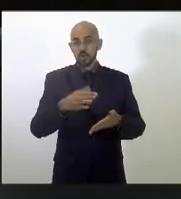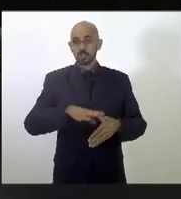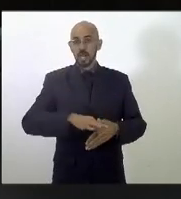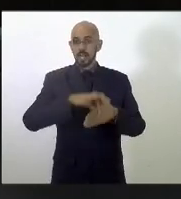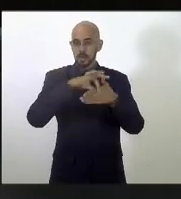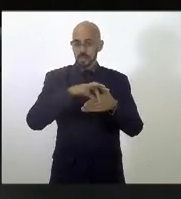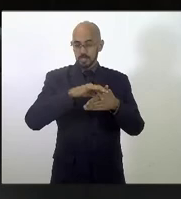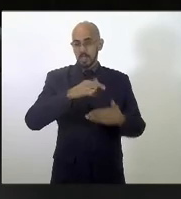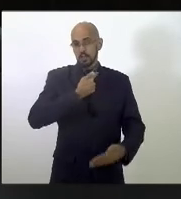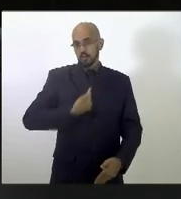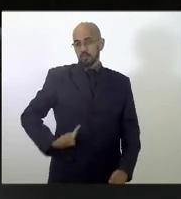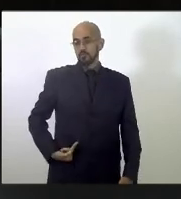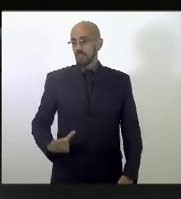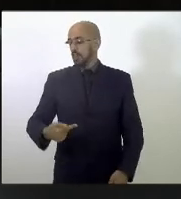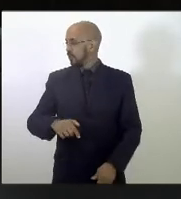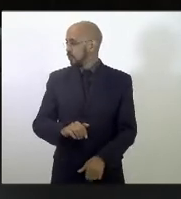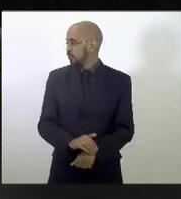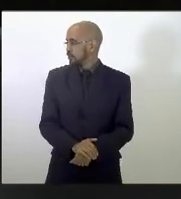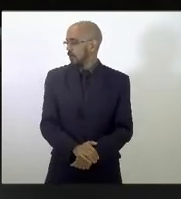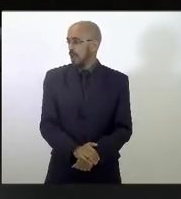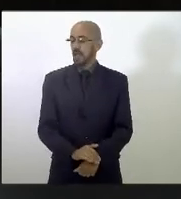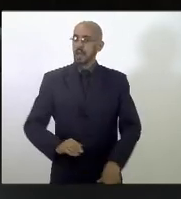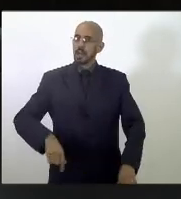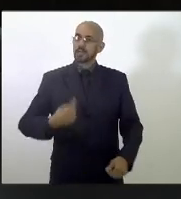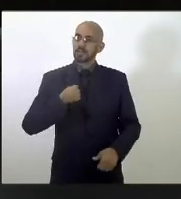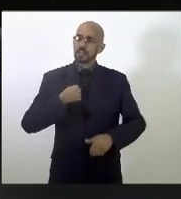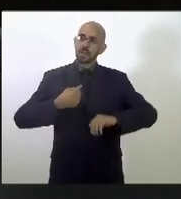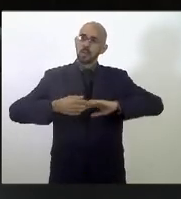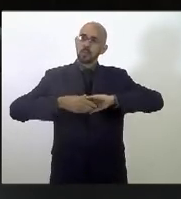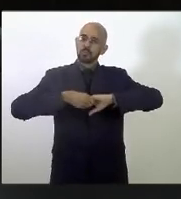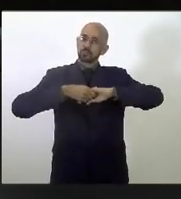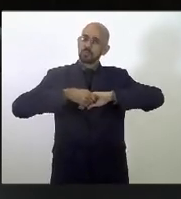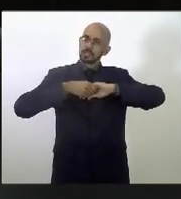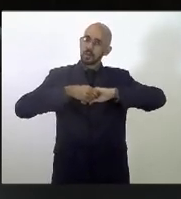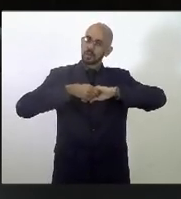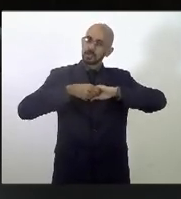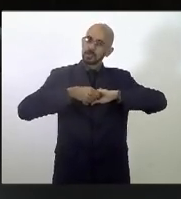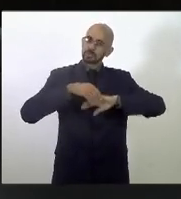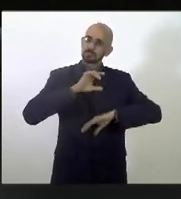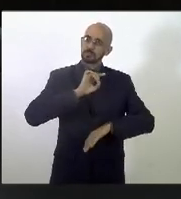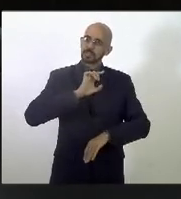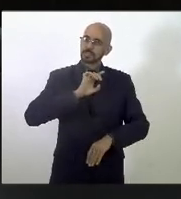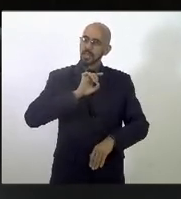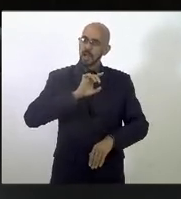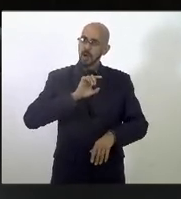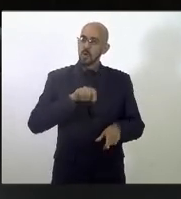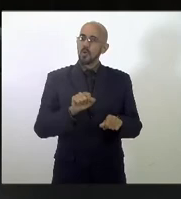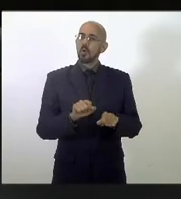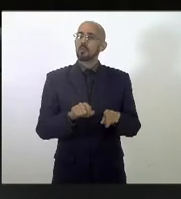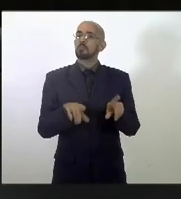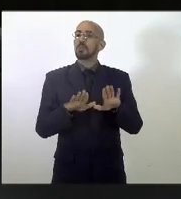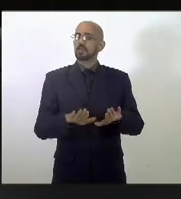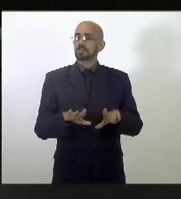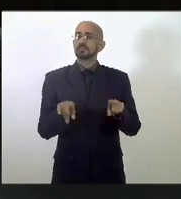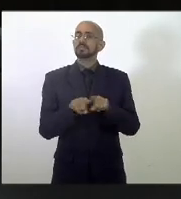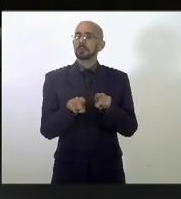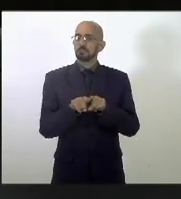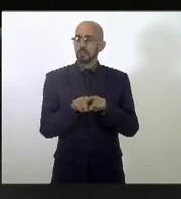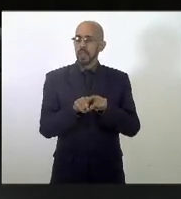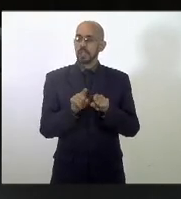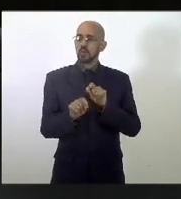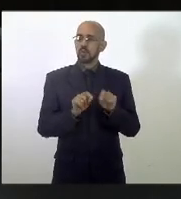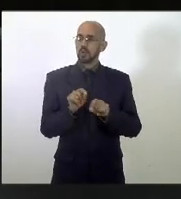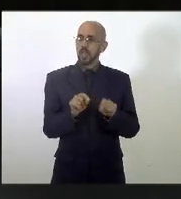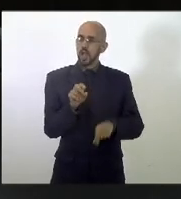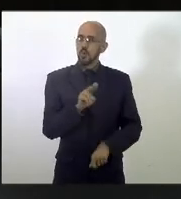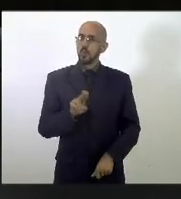governo, a quem eu faço uma saudação toda especial, mas também eu uso ela